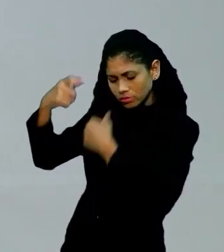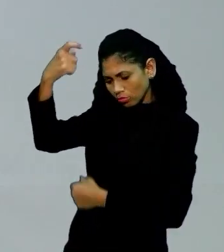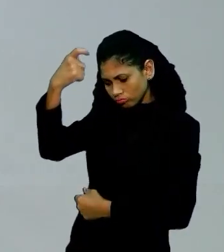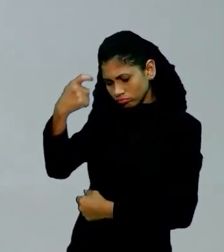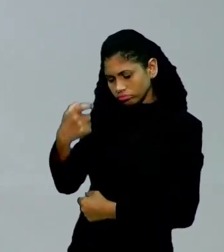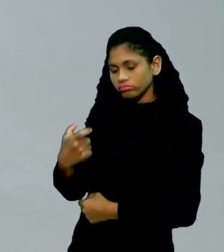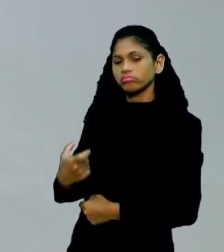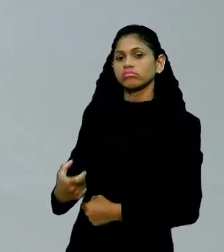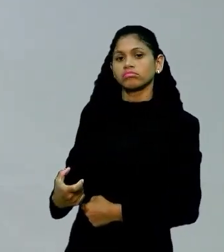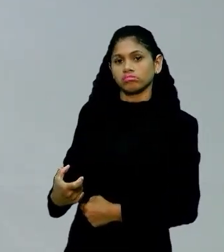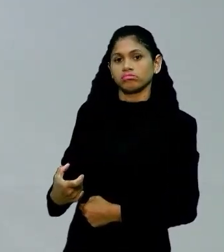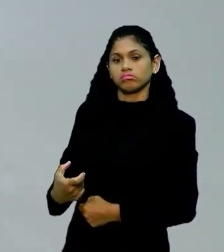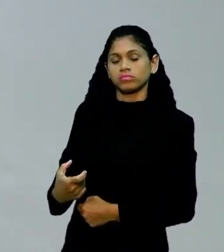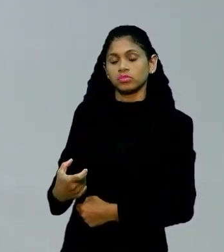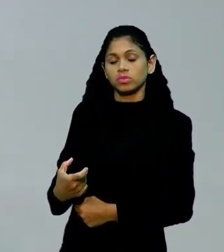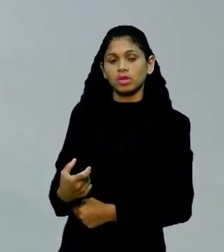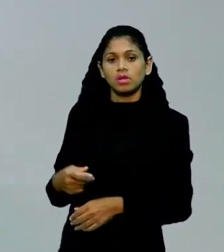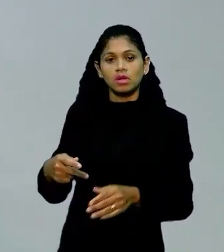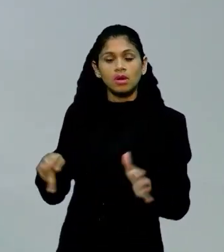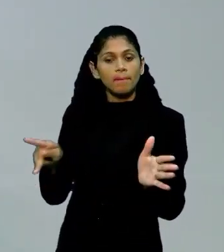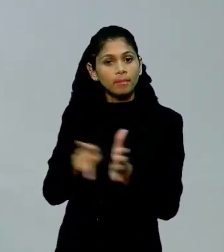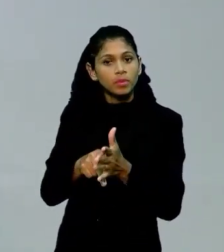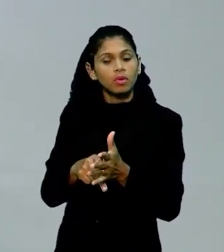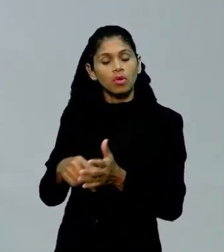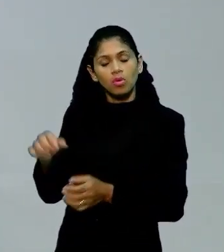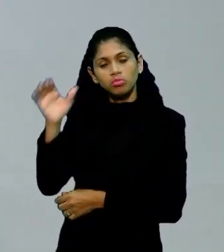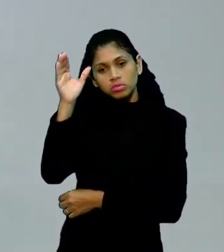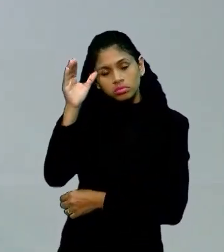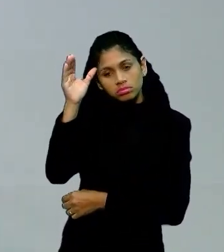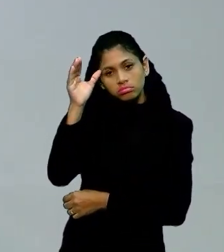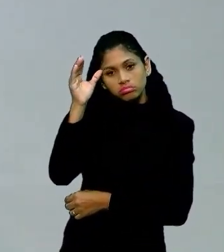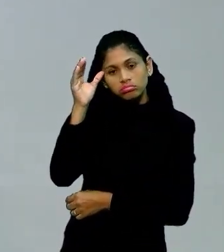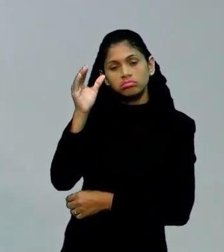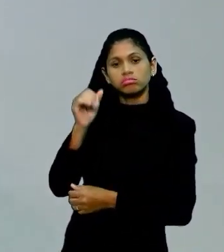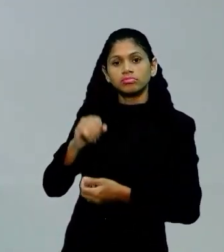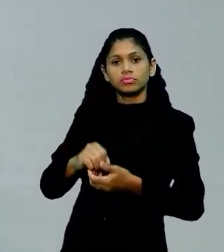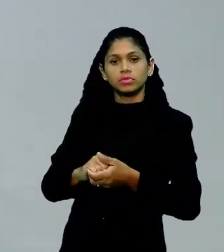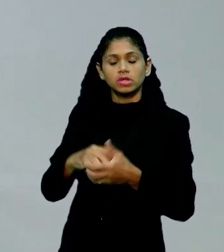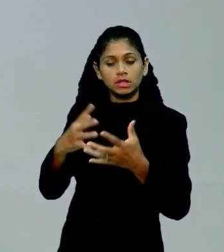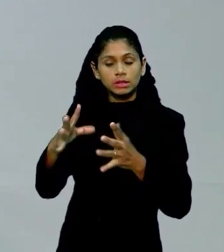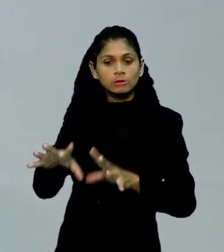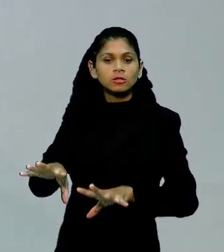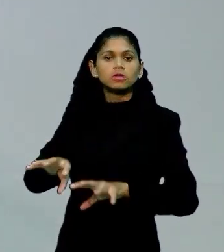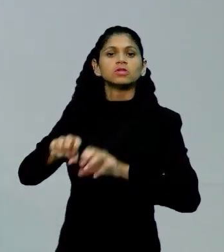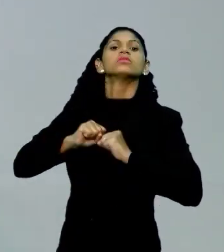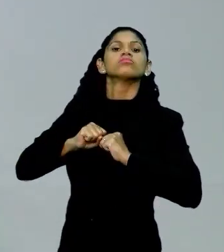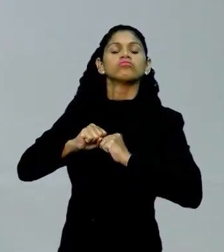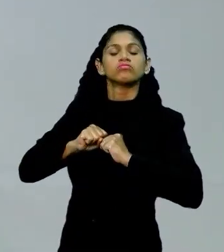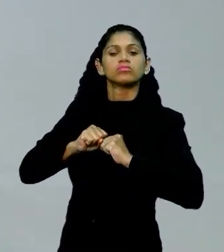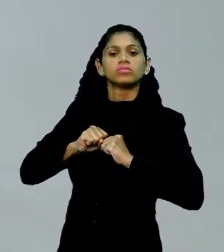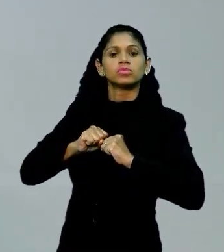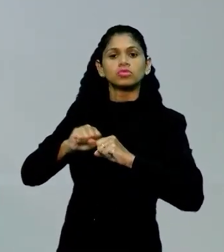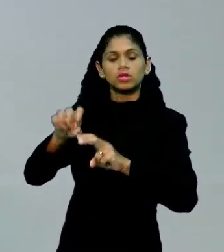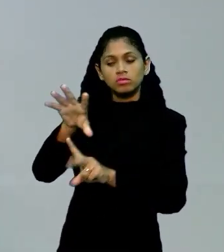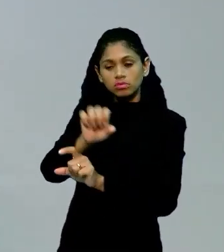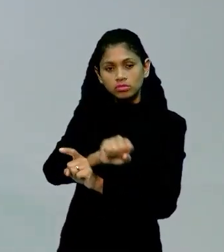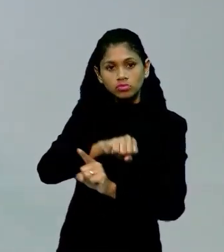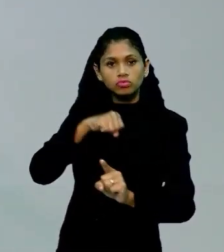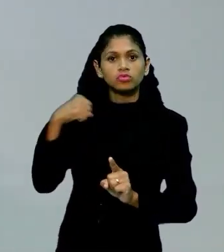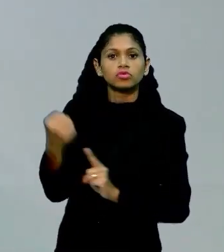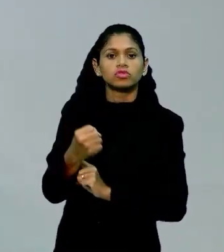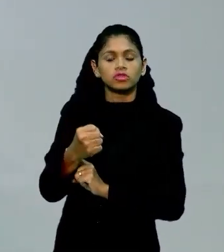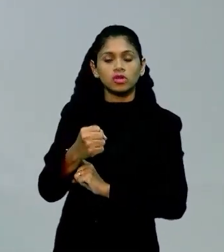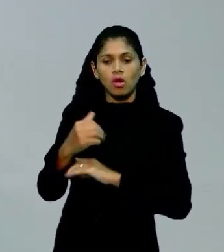eh apropriar esse conhecimento para o desenvolvimento de um ser social de um ser igual